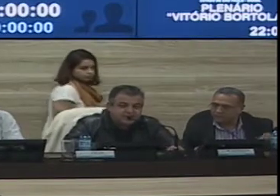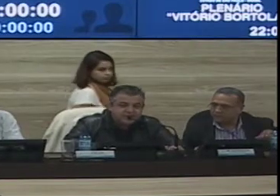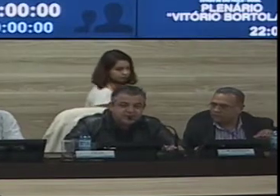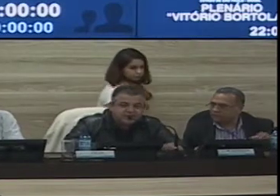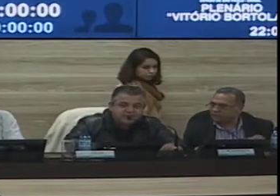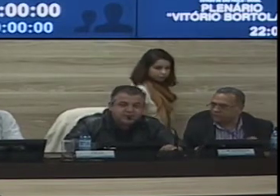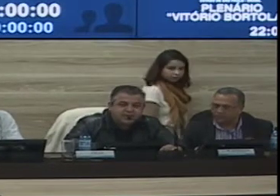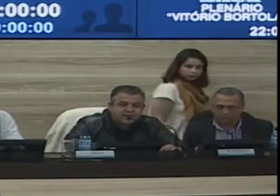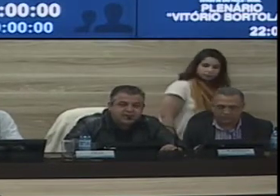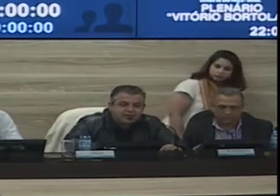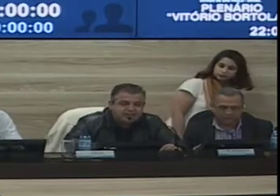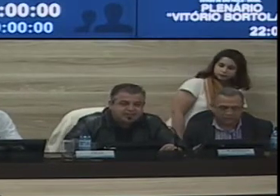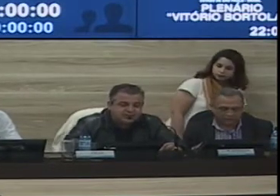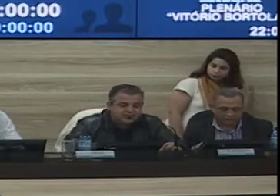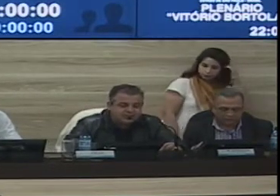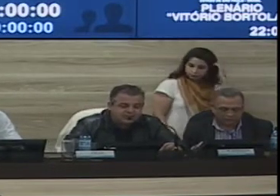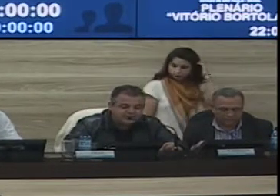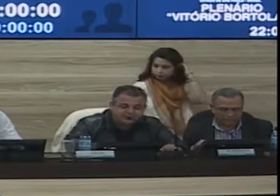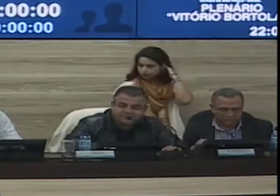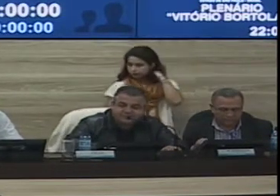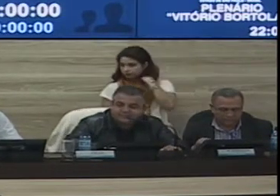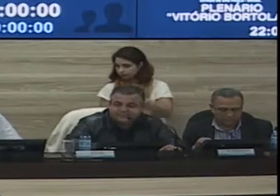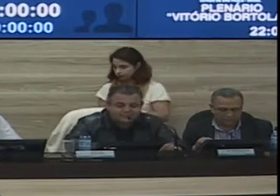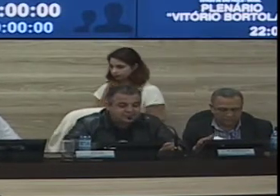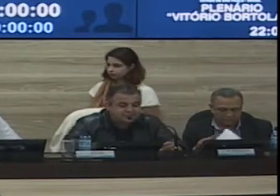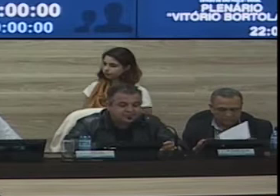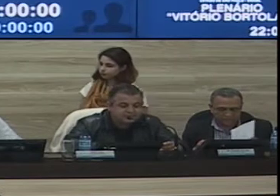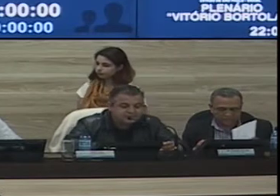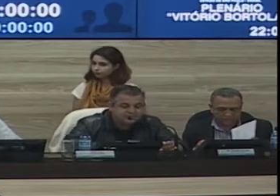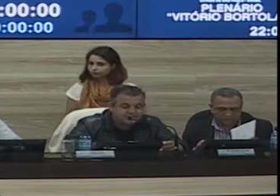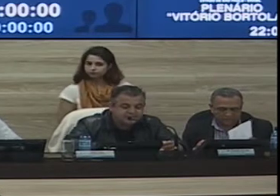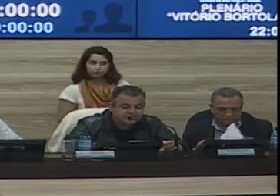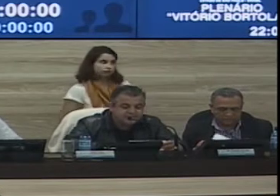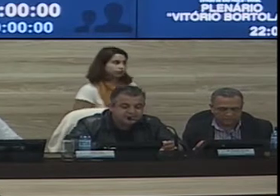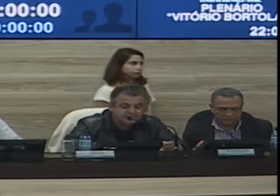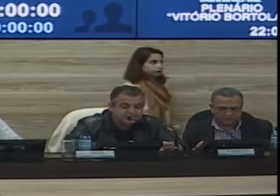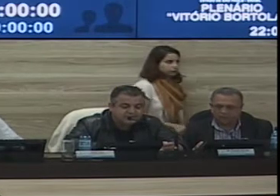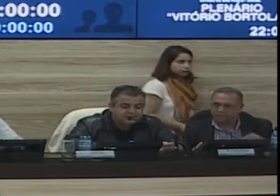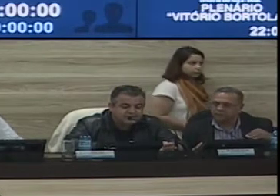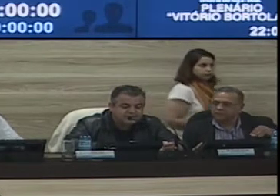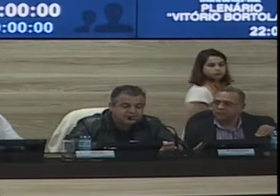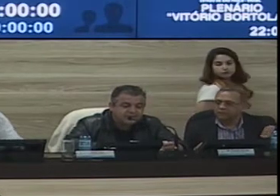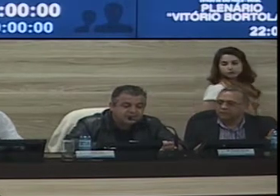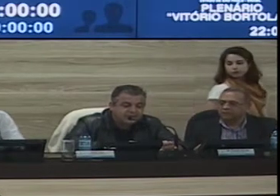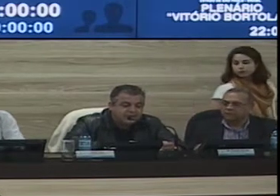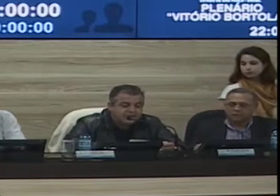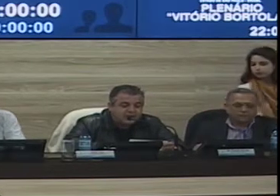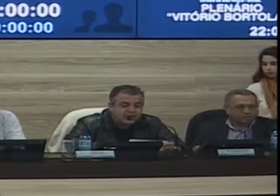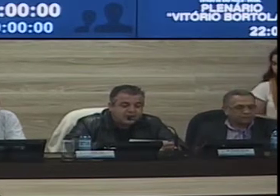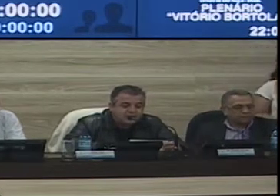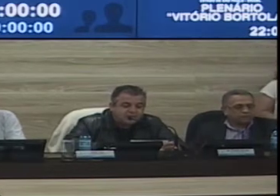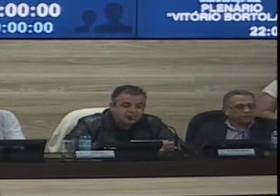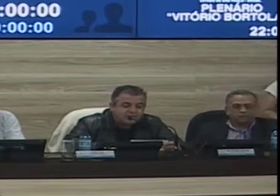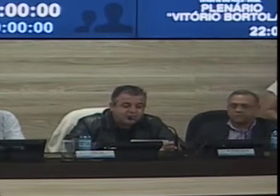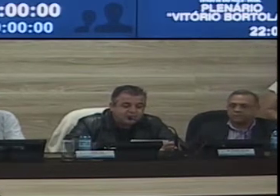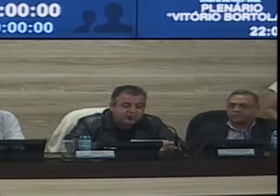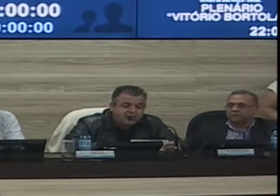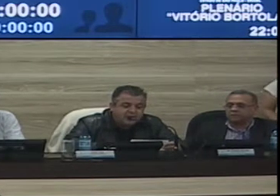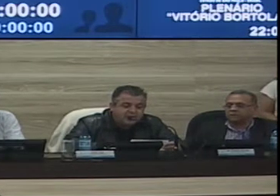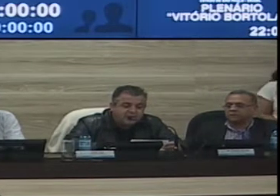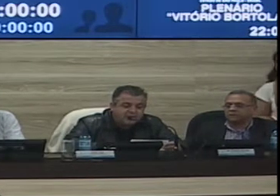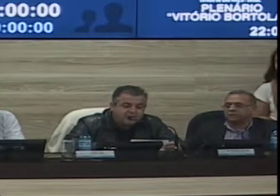presente em matéria para ser lida com a leitura da matéria requeremos com